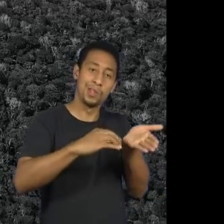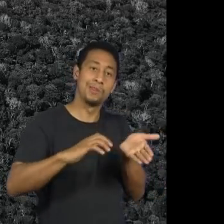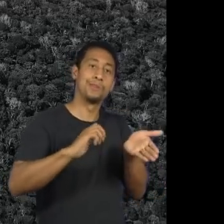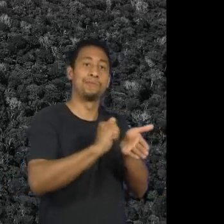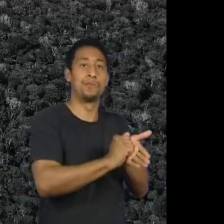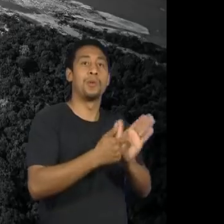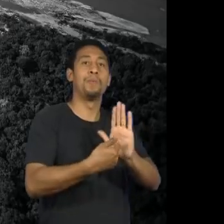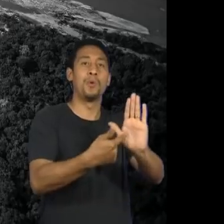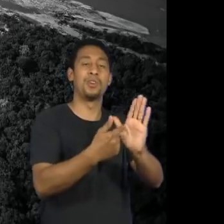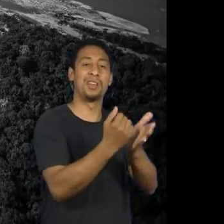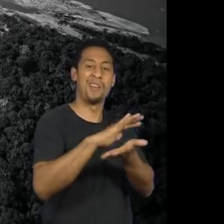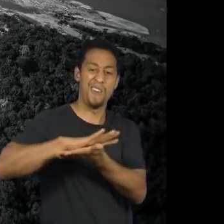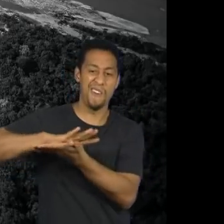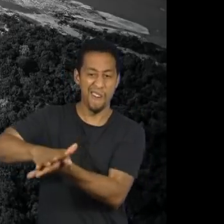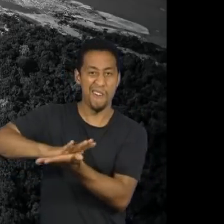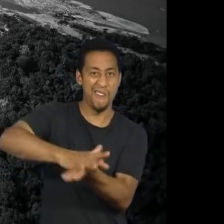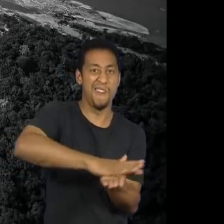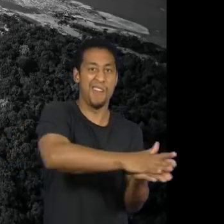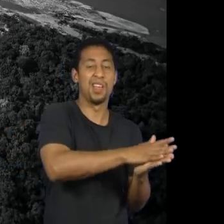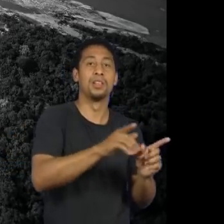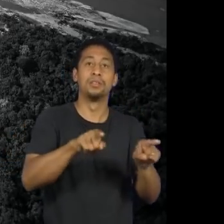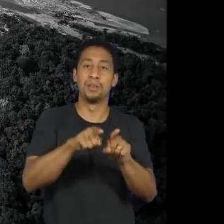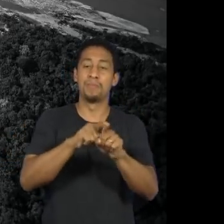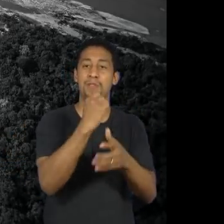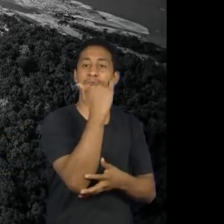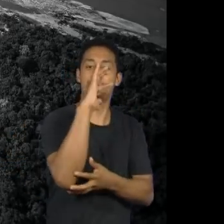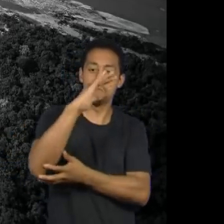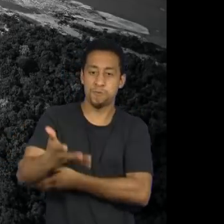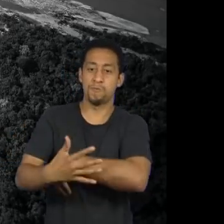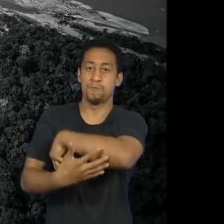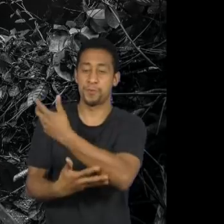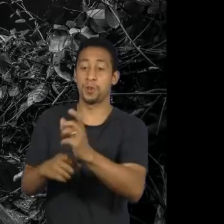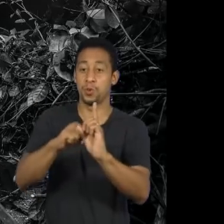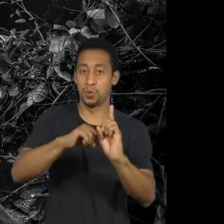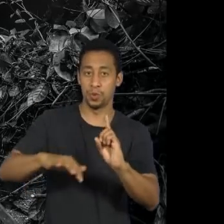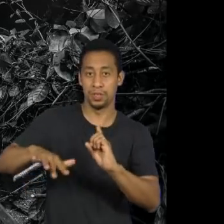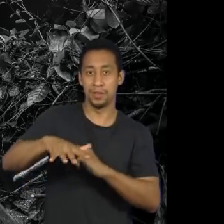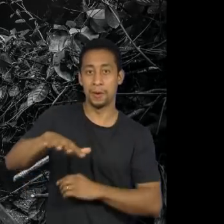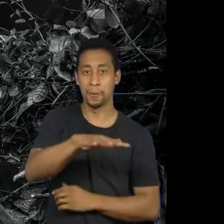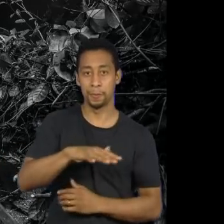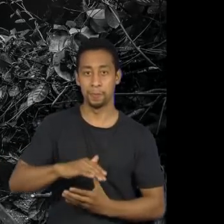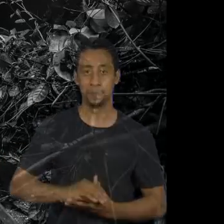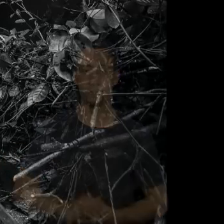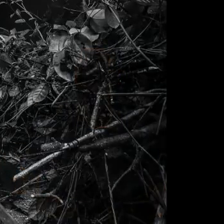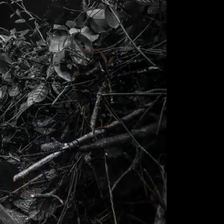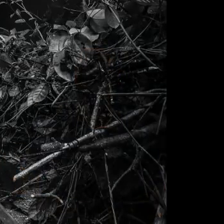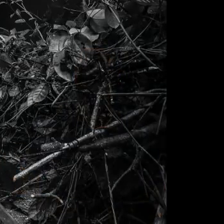da floresta e os impactos ambientais e sociais.